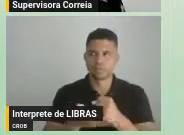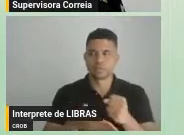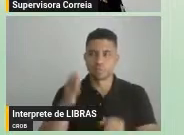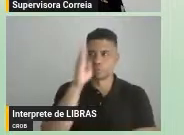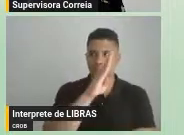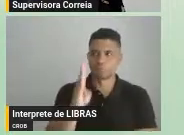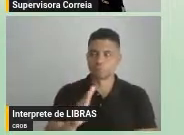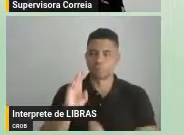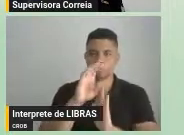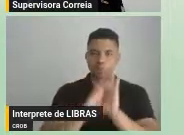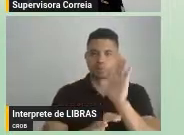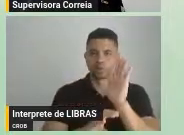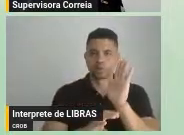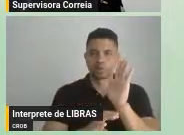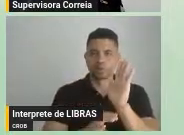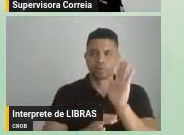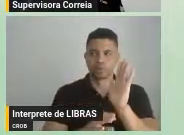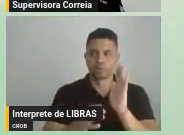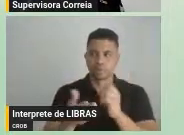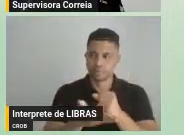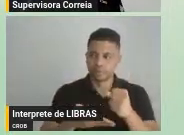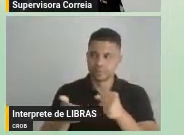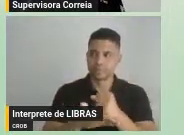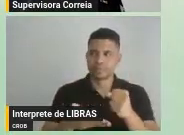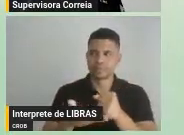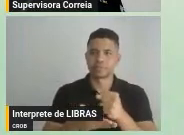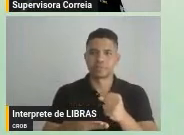estabelecido como diretriz curricular, né,